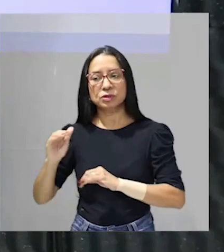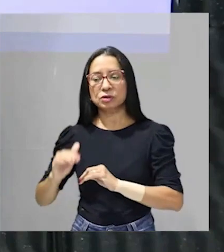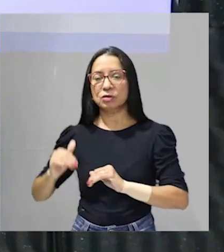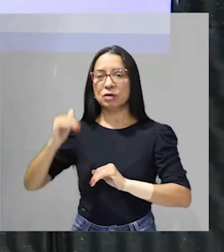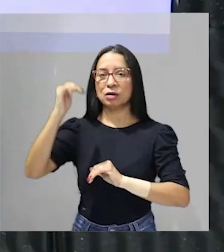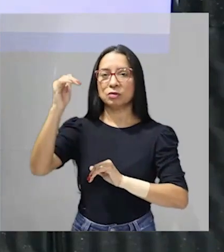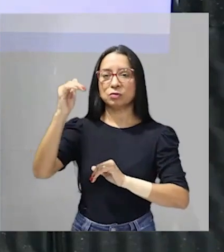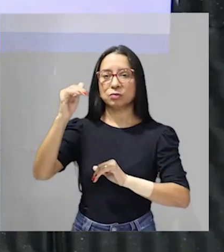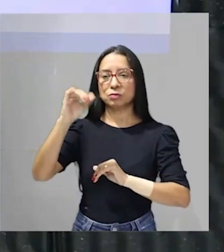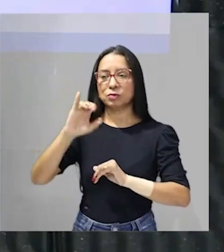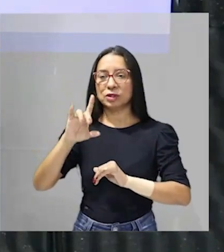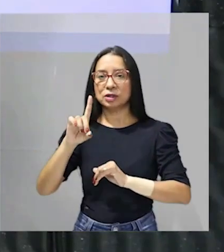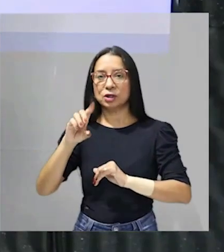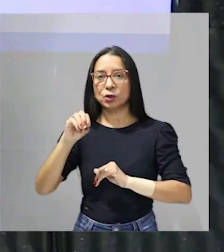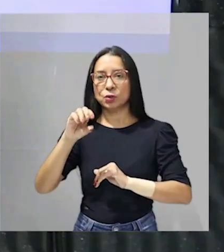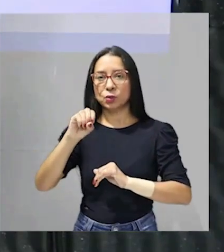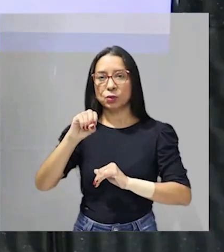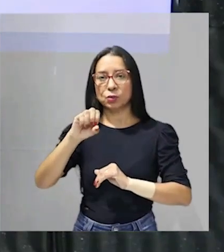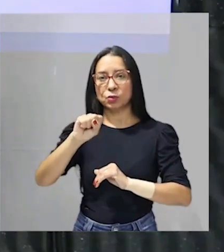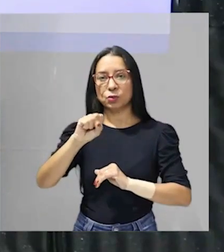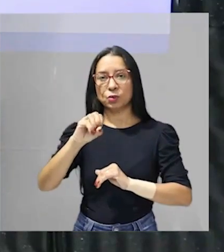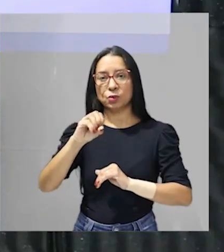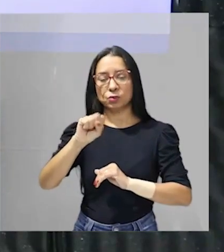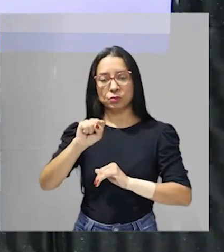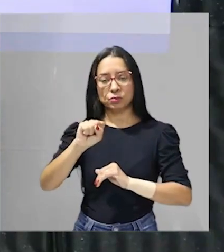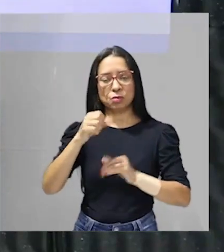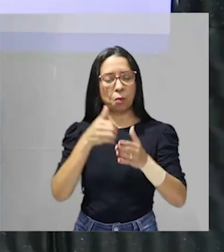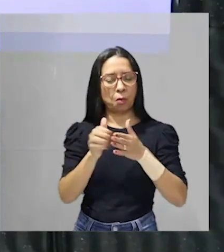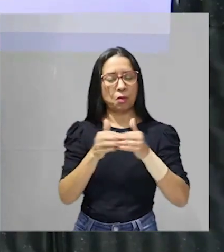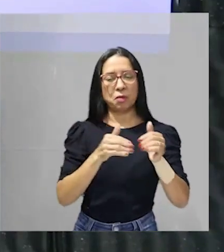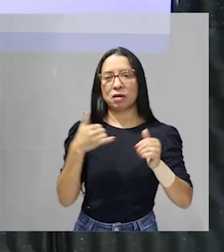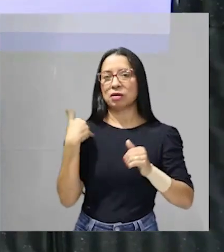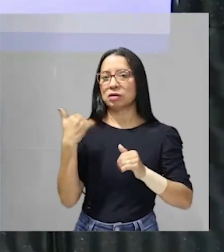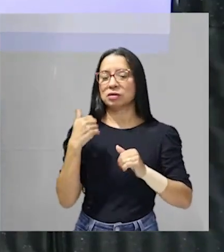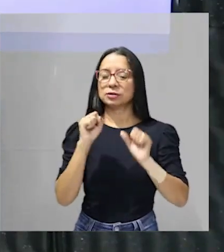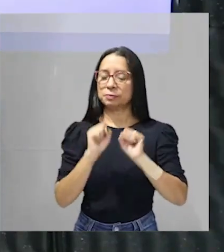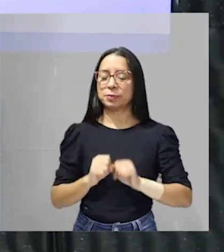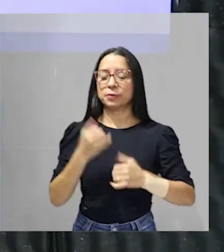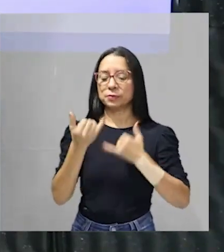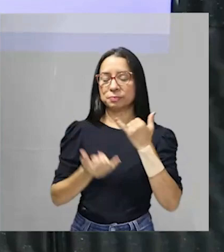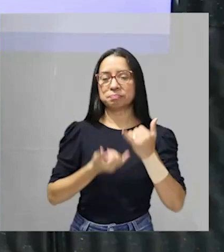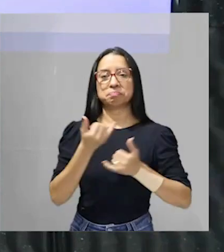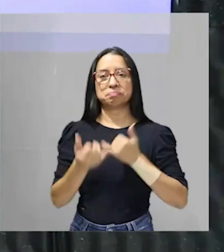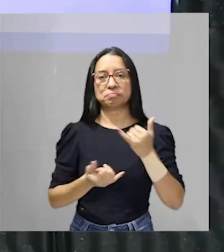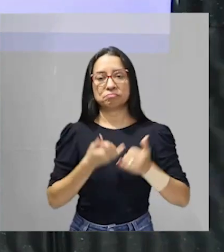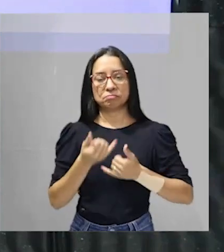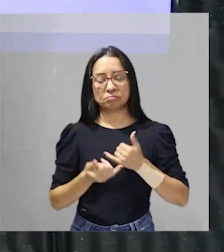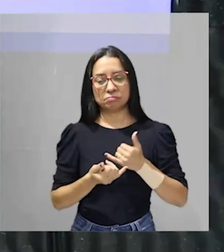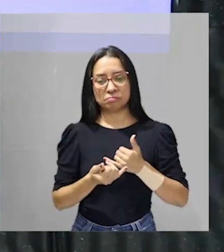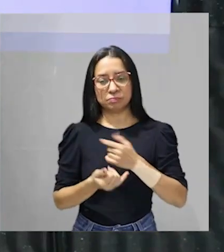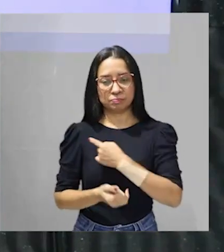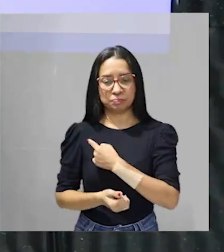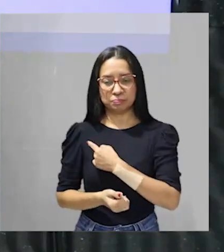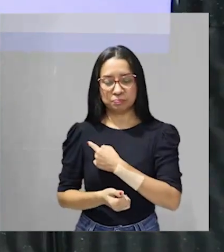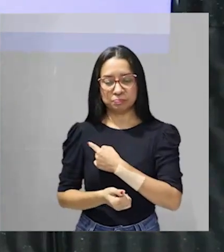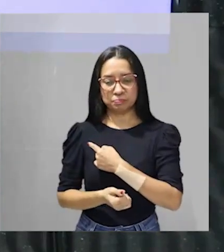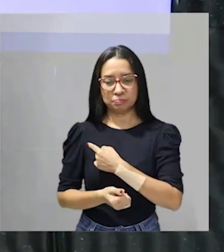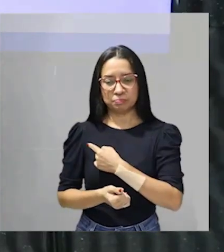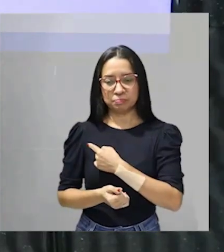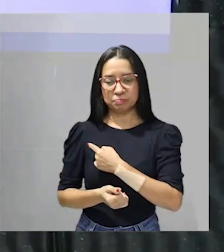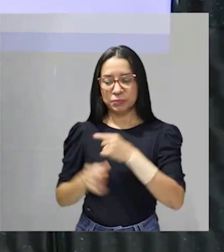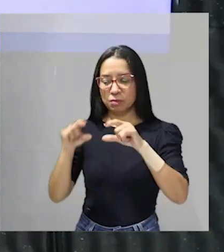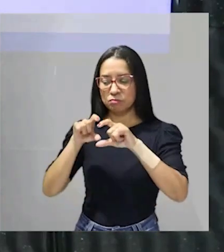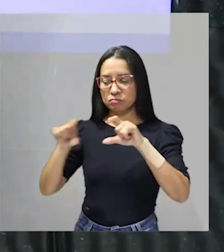idosos qualquer idade pode jogar qualquer idade pode brincar puxa a setinha aqui ó para